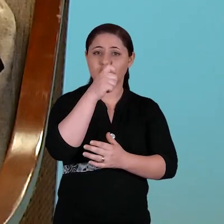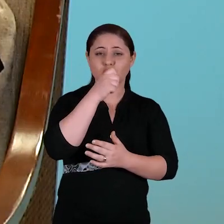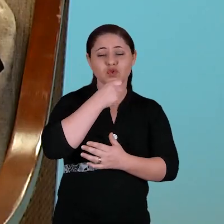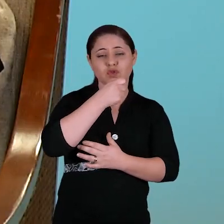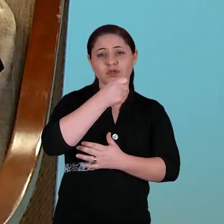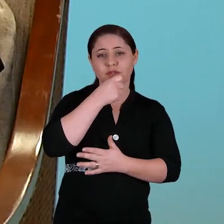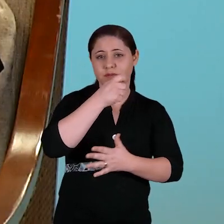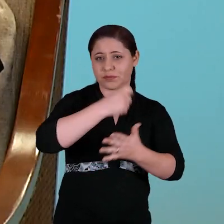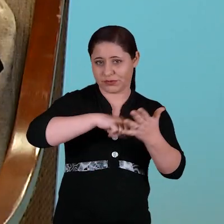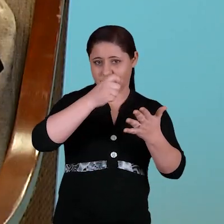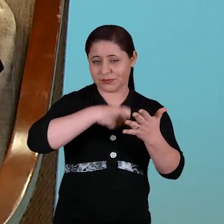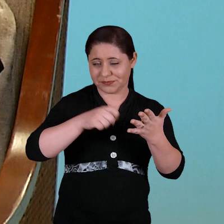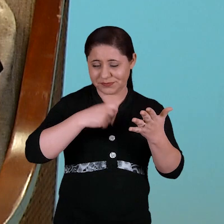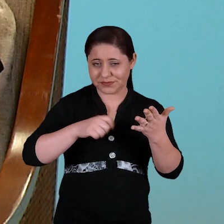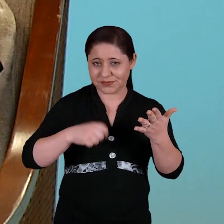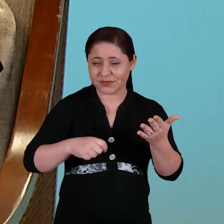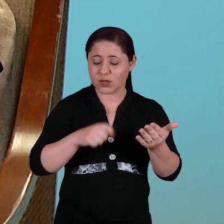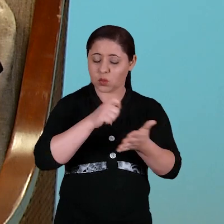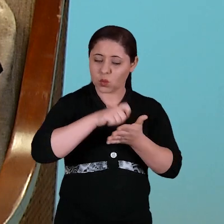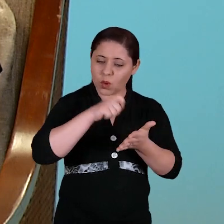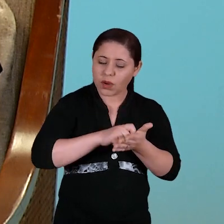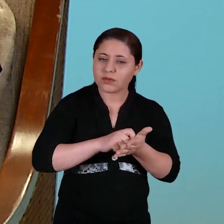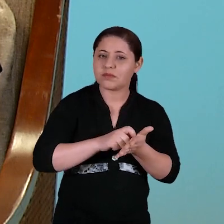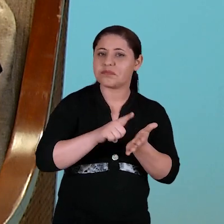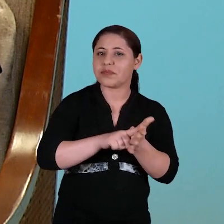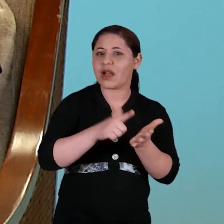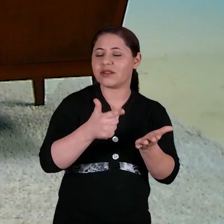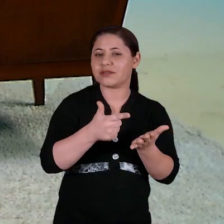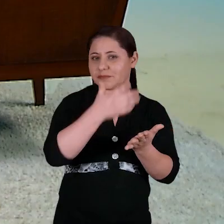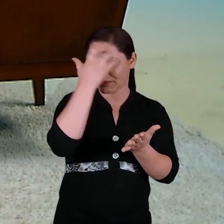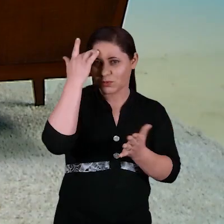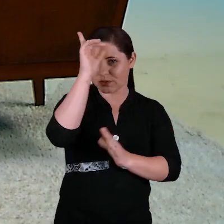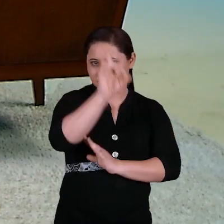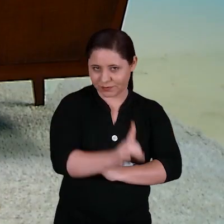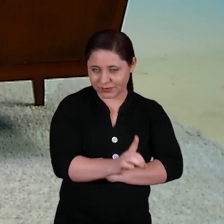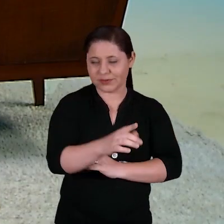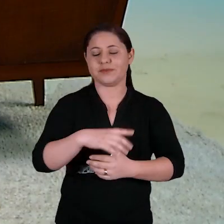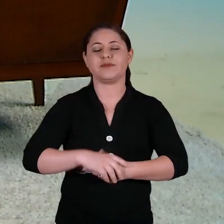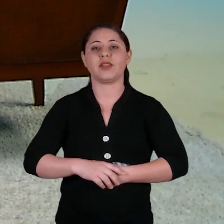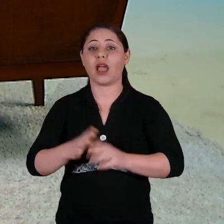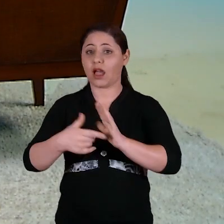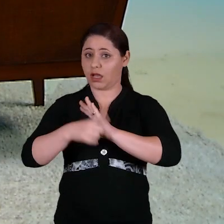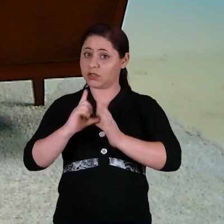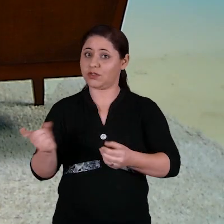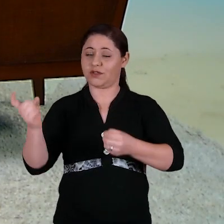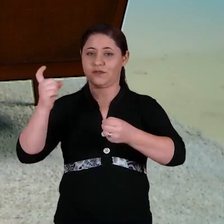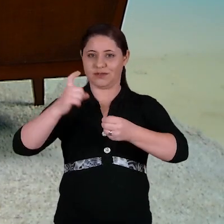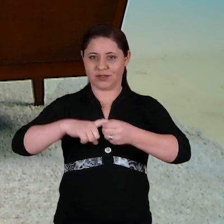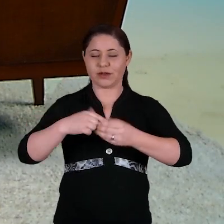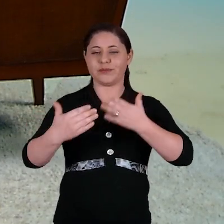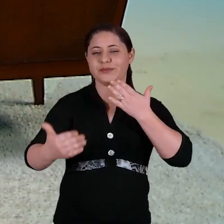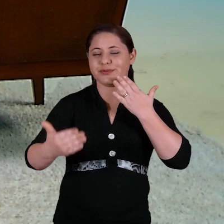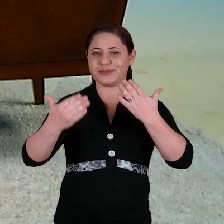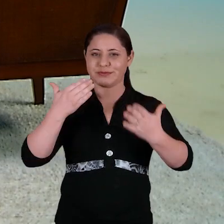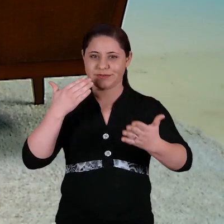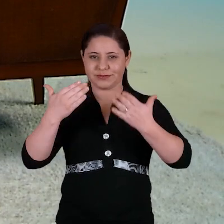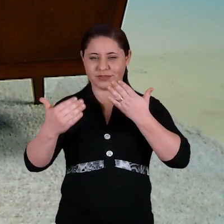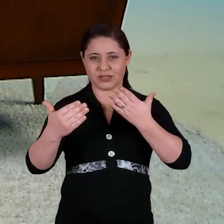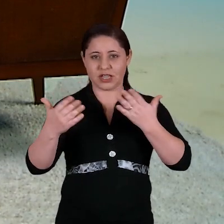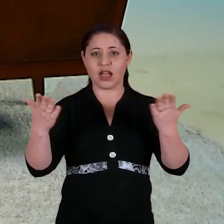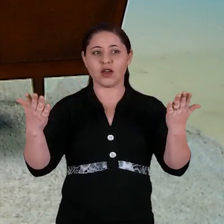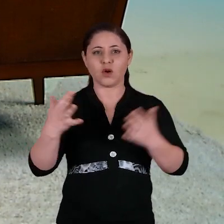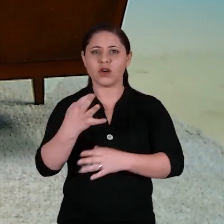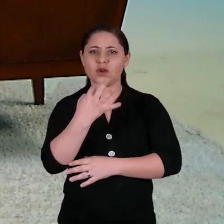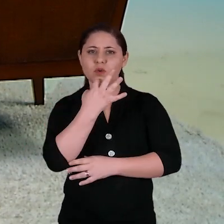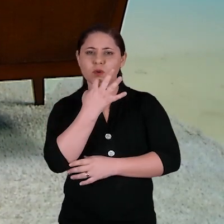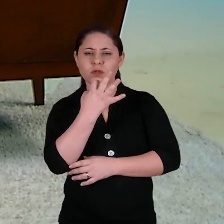jornalista e produtora de conteúdos sobre pessoas com deficiência. E antes da gente voltar para esse nosso bate-papo, nós vamos